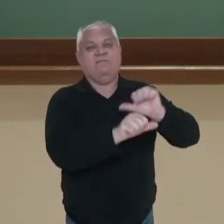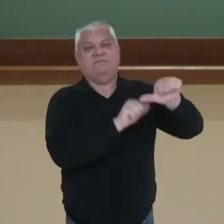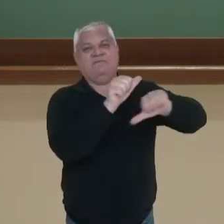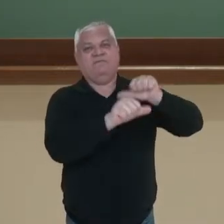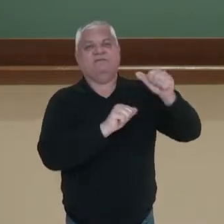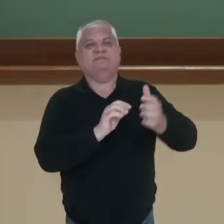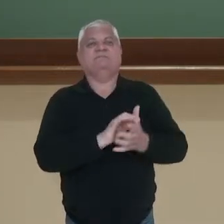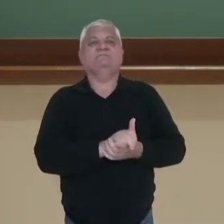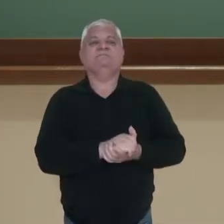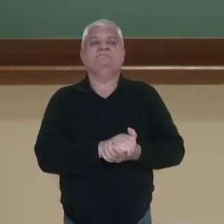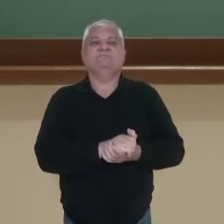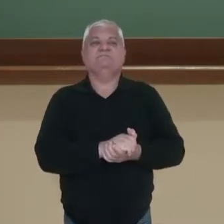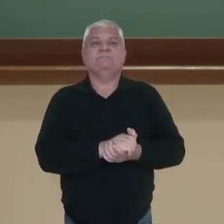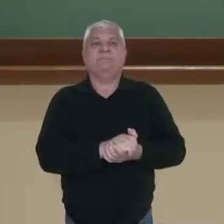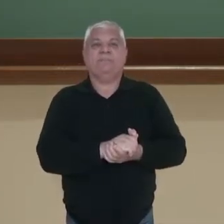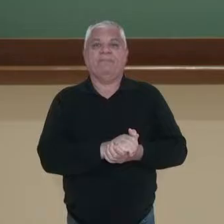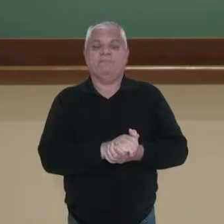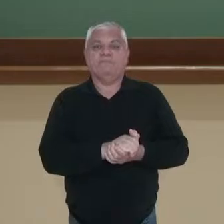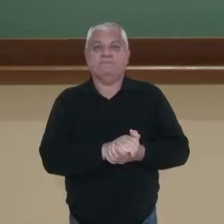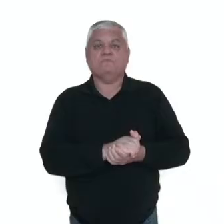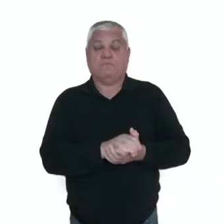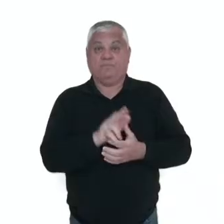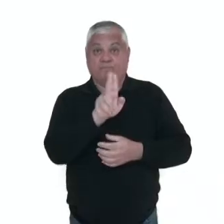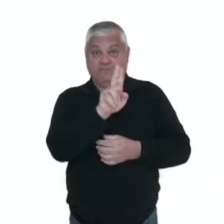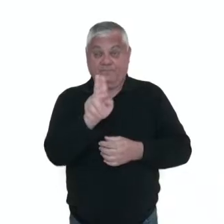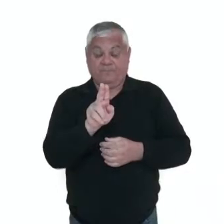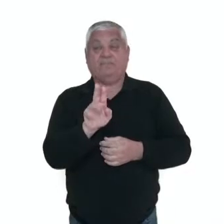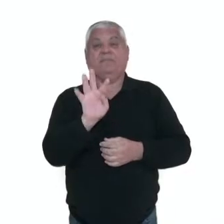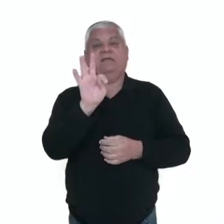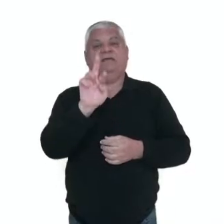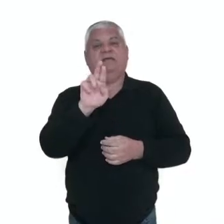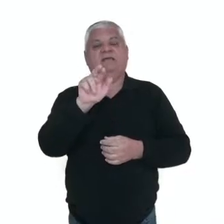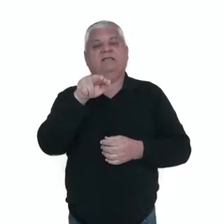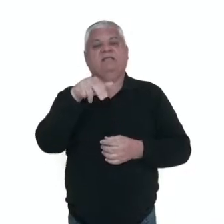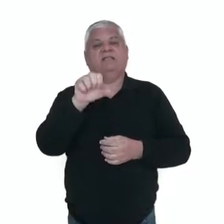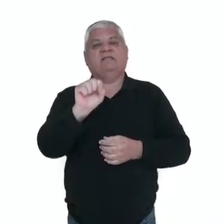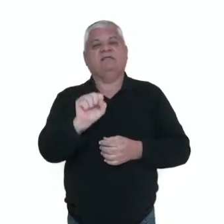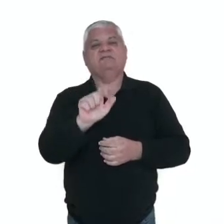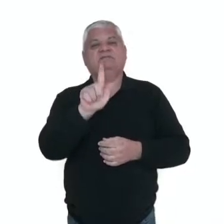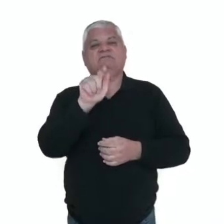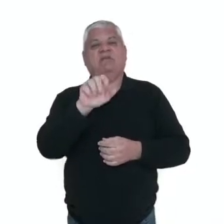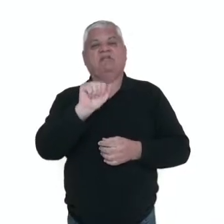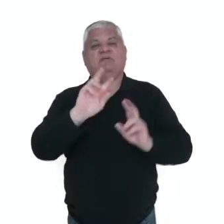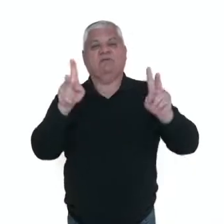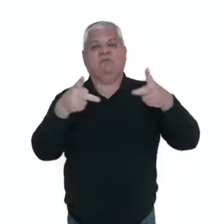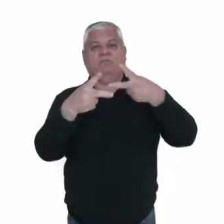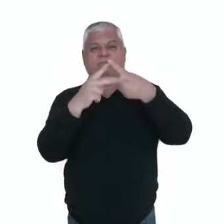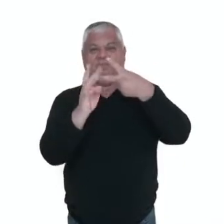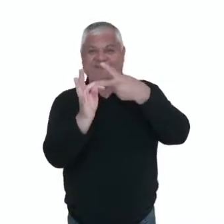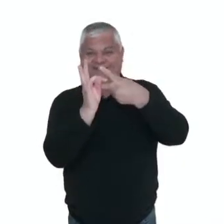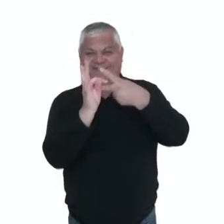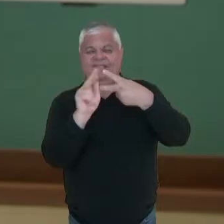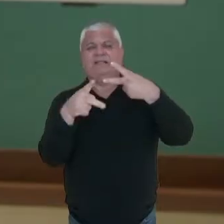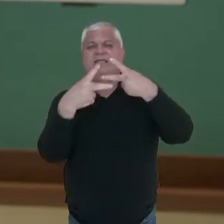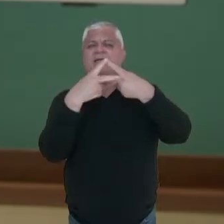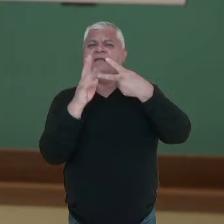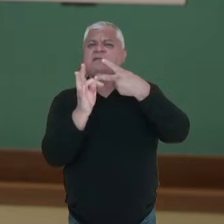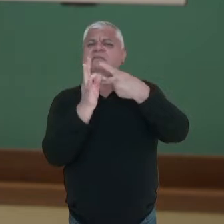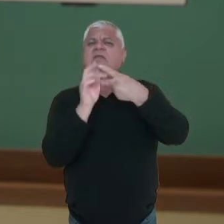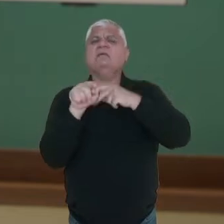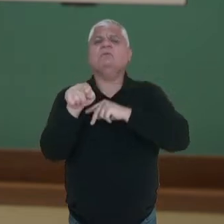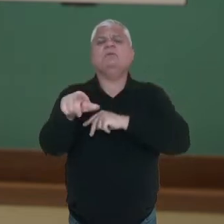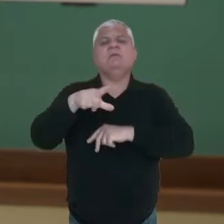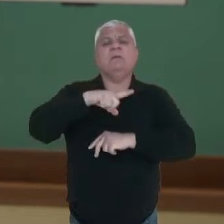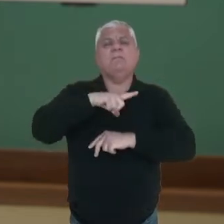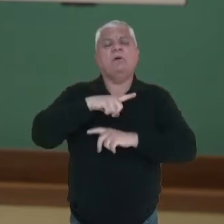modificado. Então, ele é aquele que recebe o gene para uma característica nova, Então, pode ser, por exemplo, eu